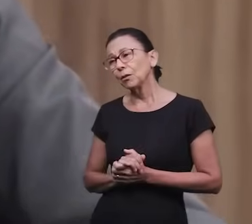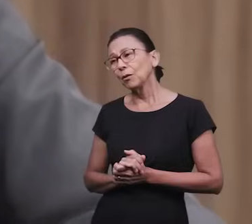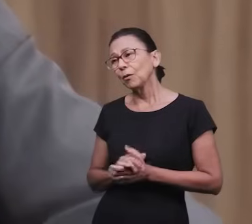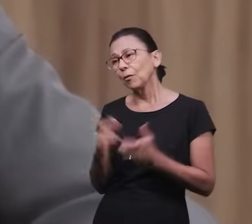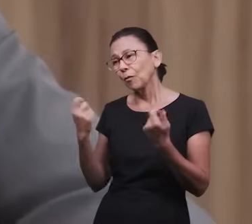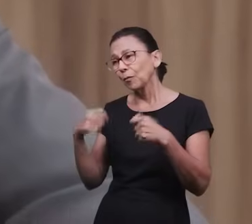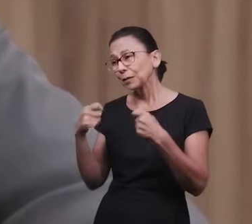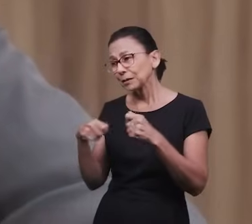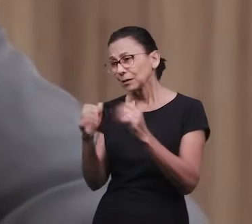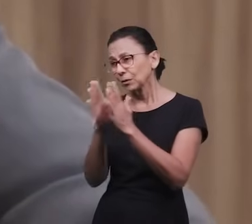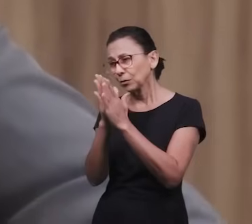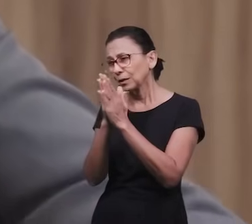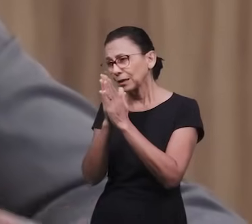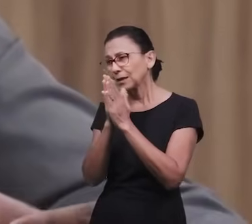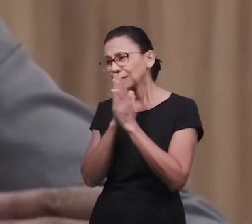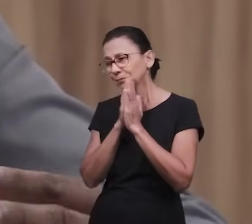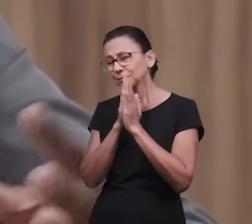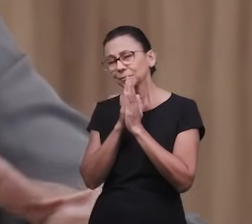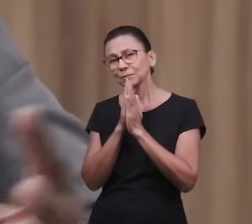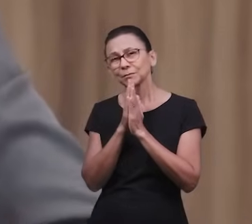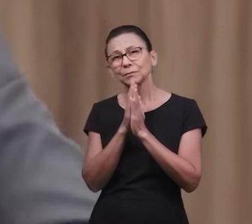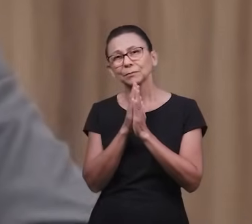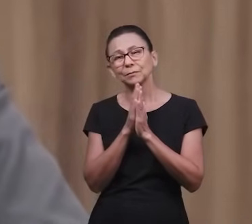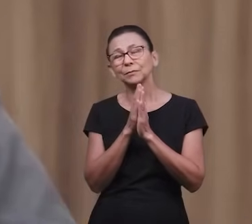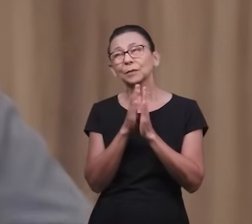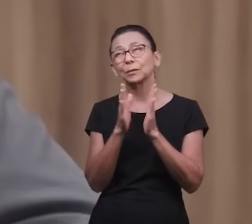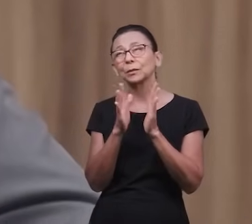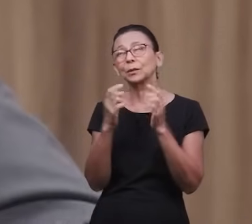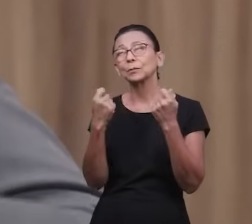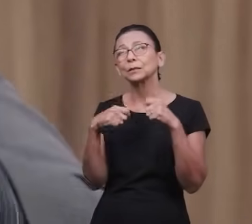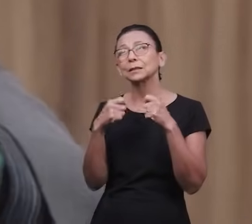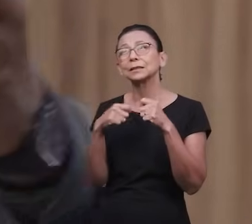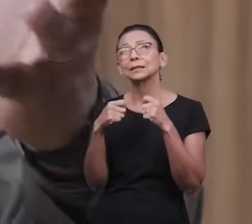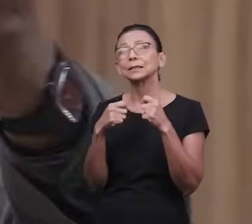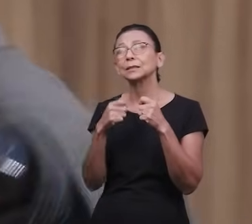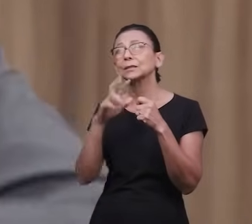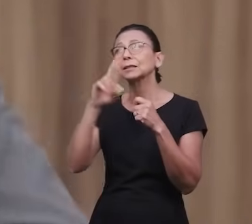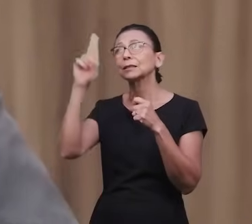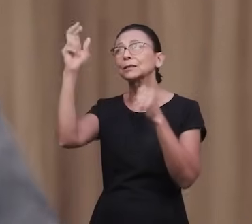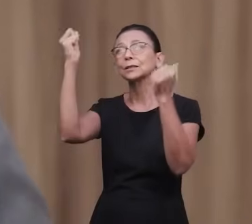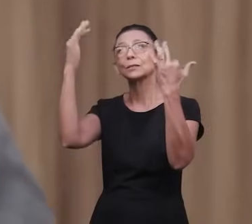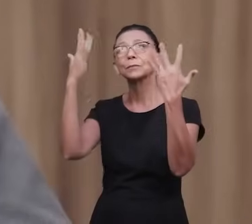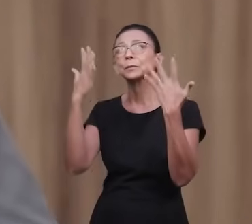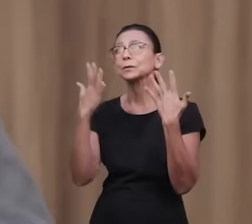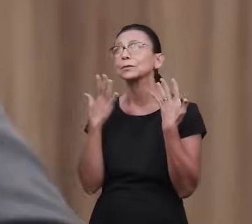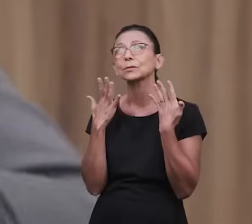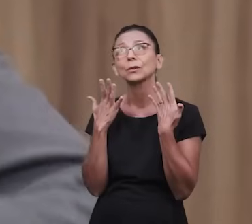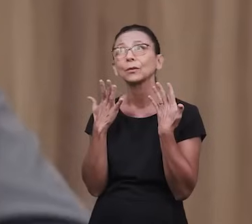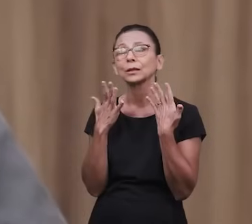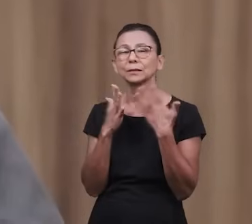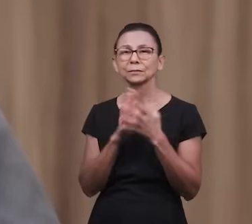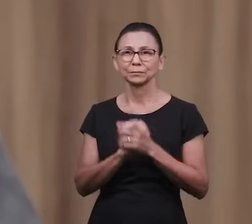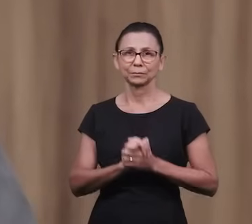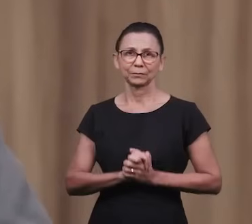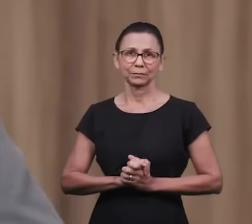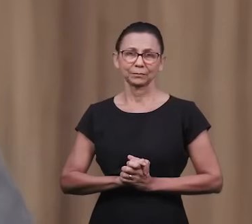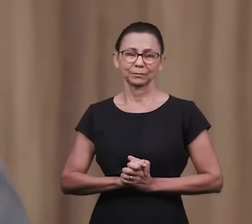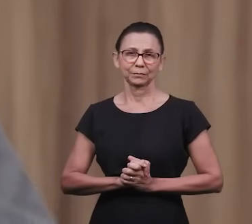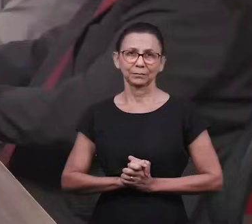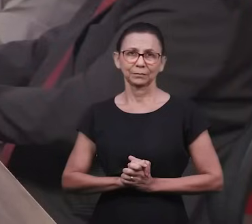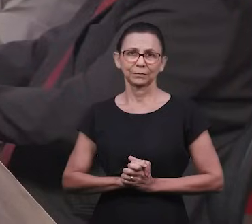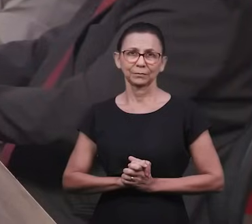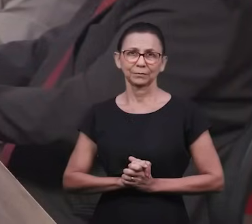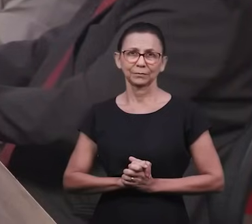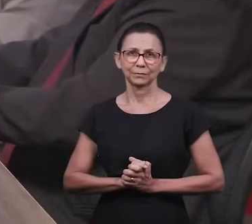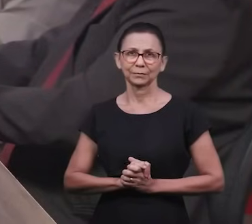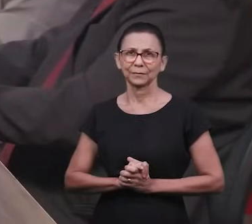mas mesmo assim eu preciso de oração, eu preciso que o Senhor me abençoe nisso.